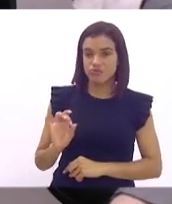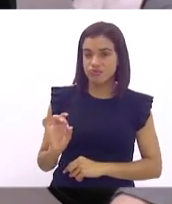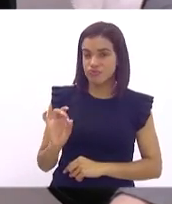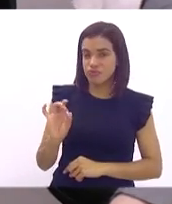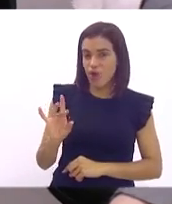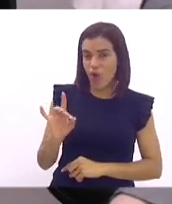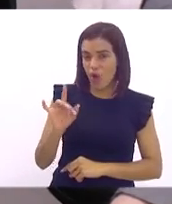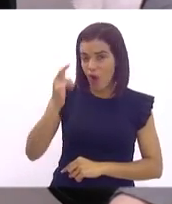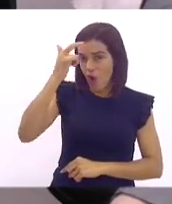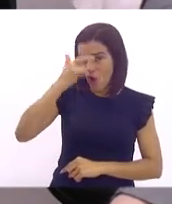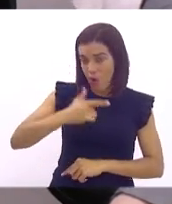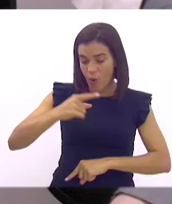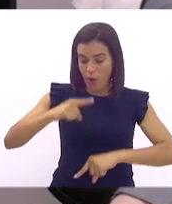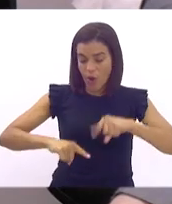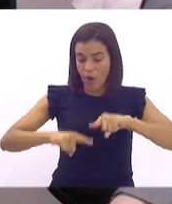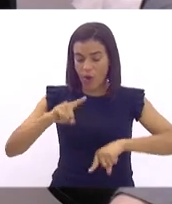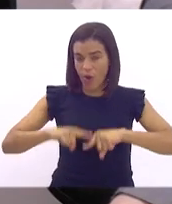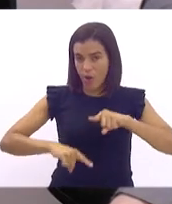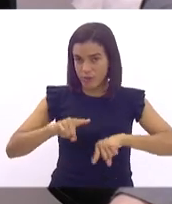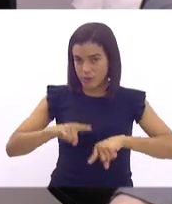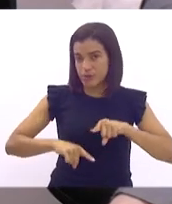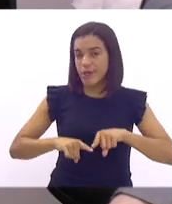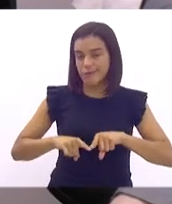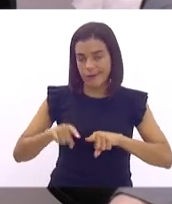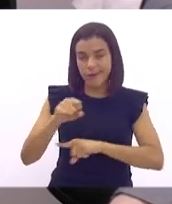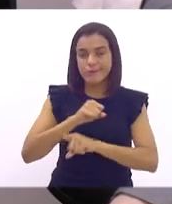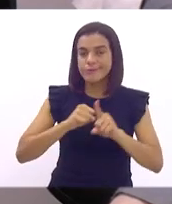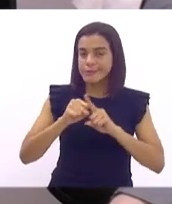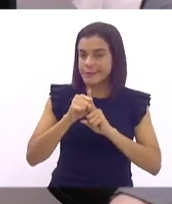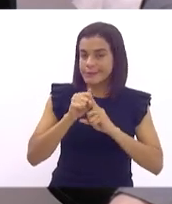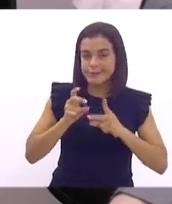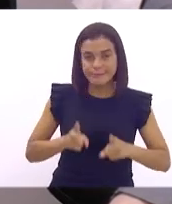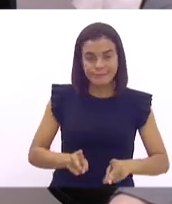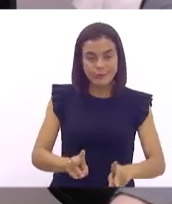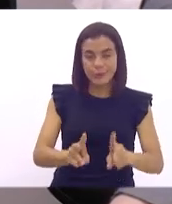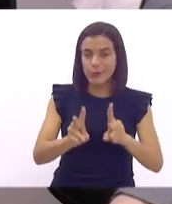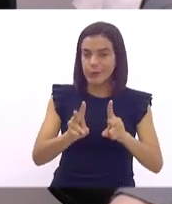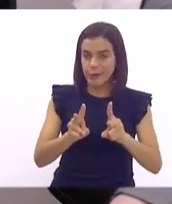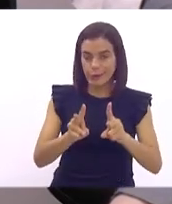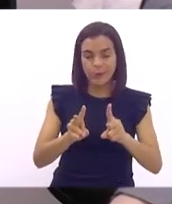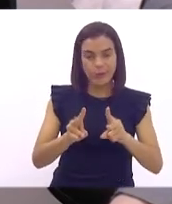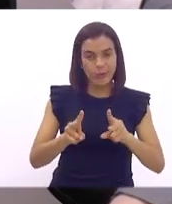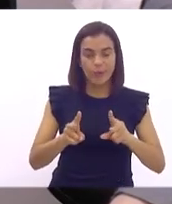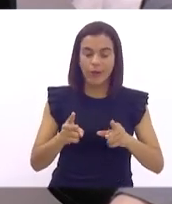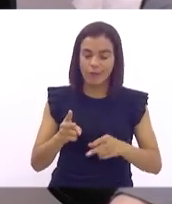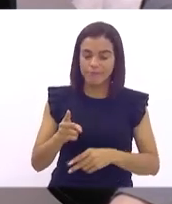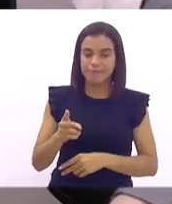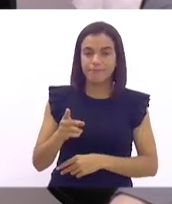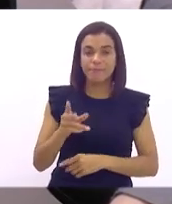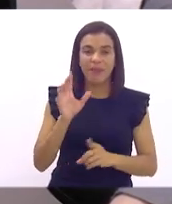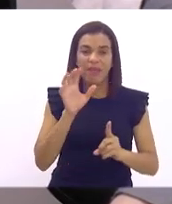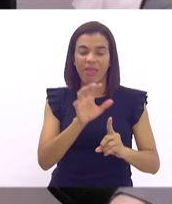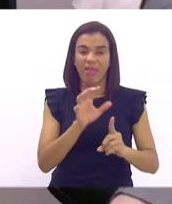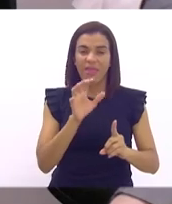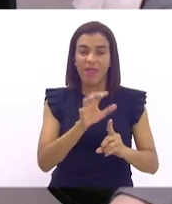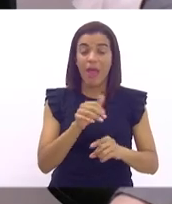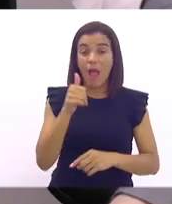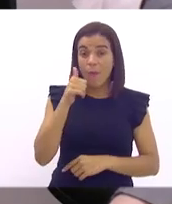é um objeto, isso ainda permeia a nossa sociedade, né? Como também a mulher